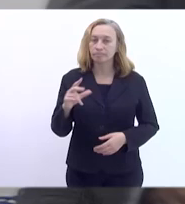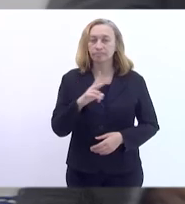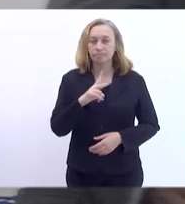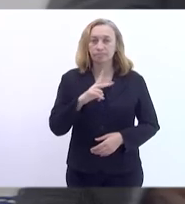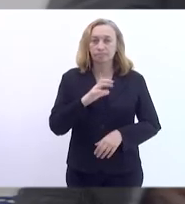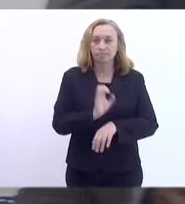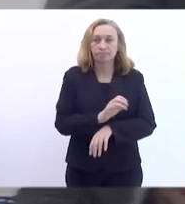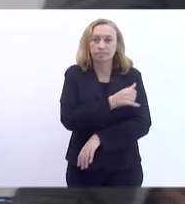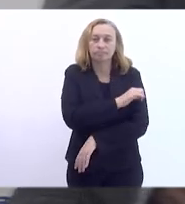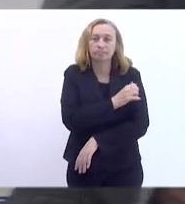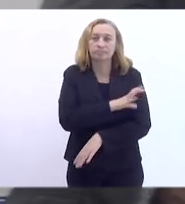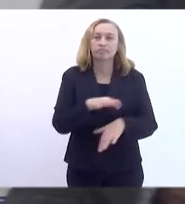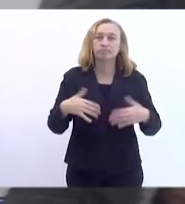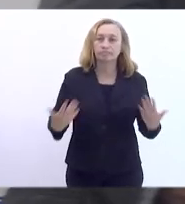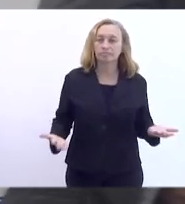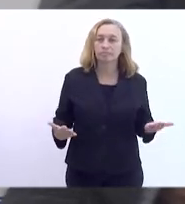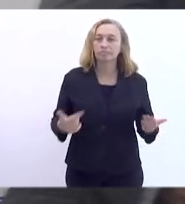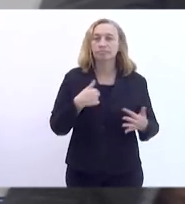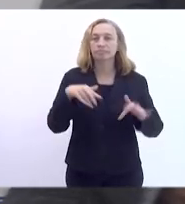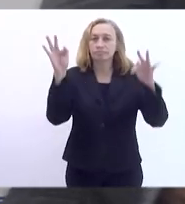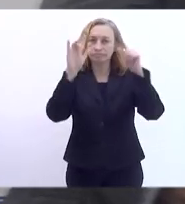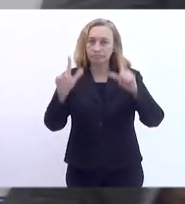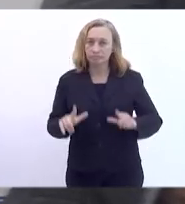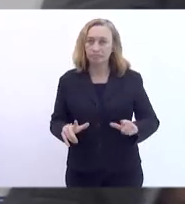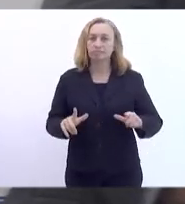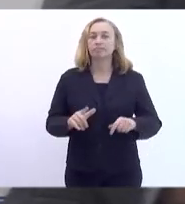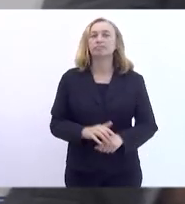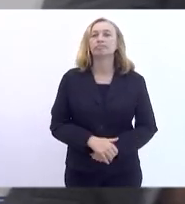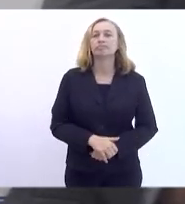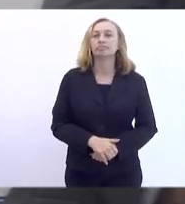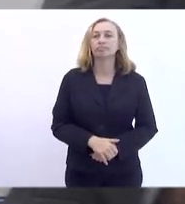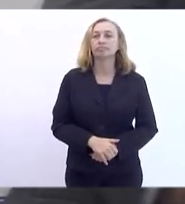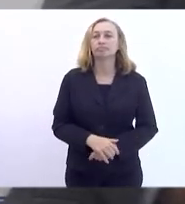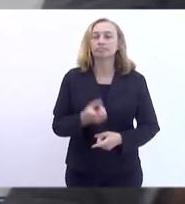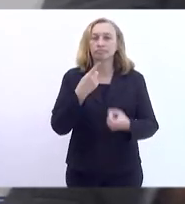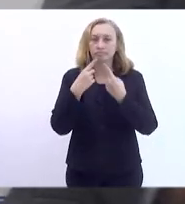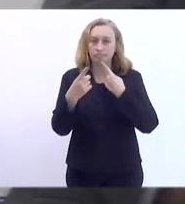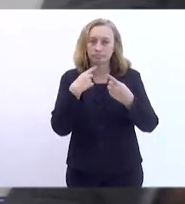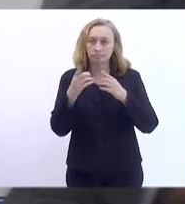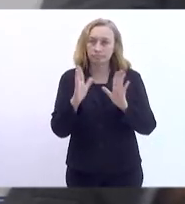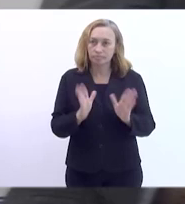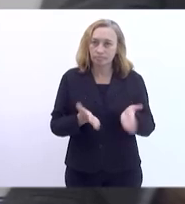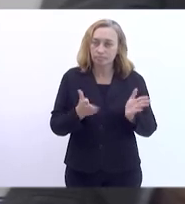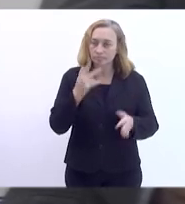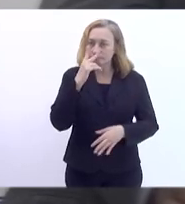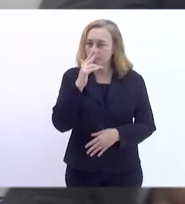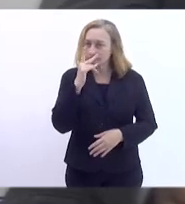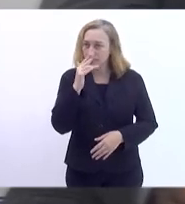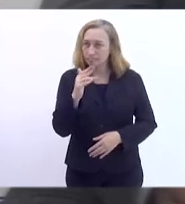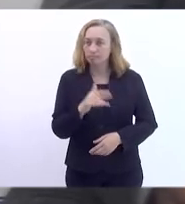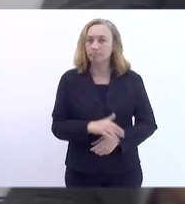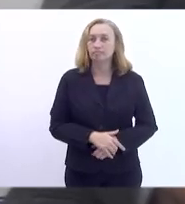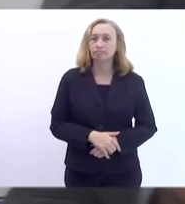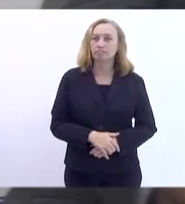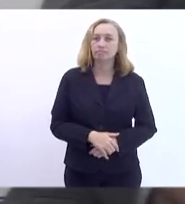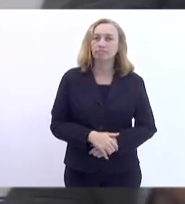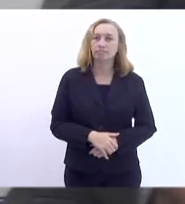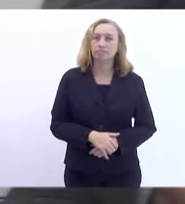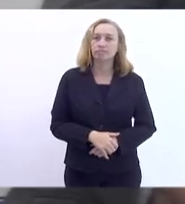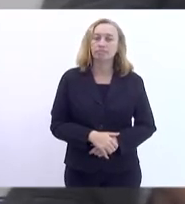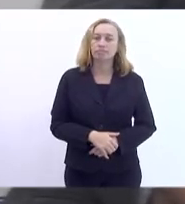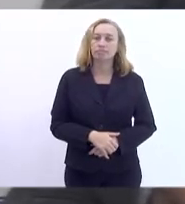próprio Estado do Rio de Janeiro Então é eu fico muito feliz com a discussão e agora parece que estamos